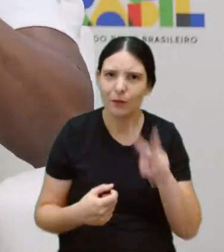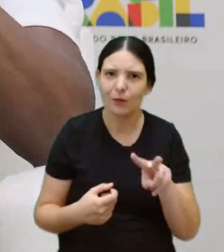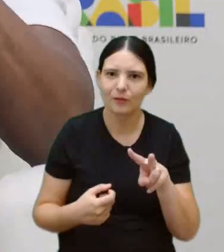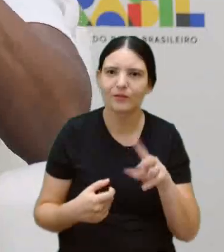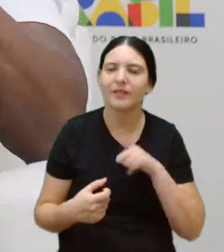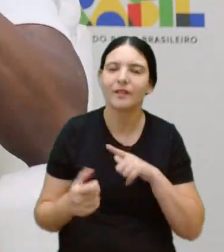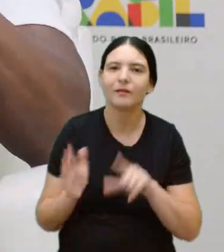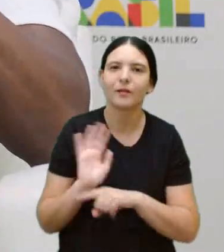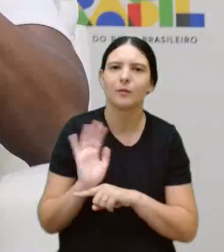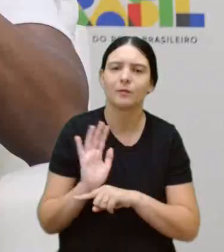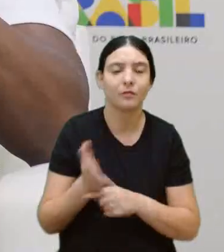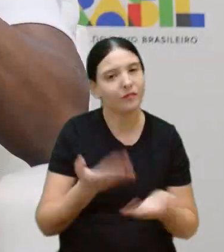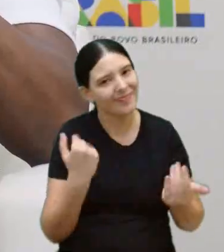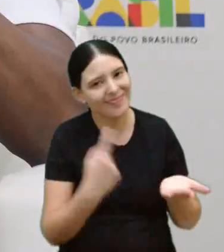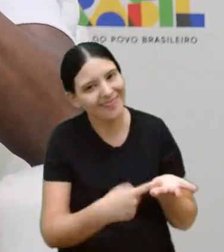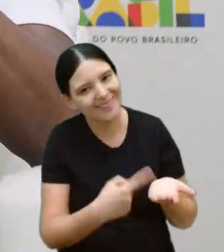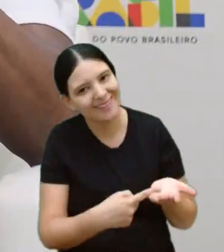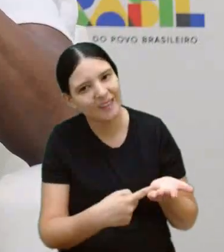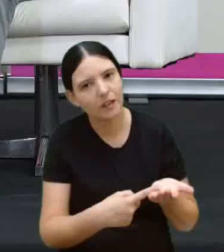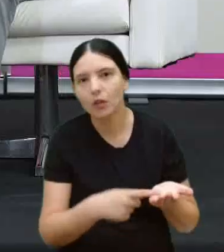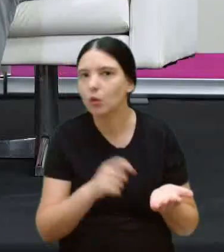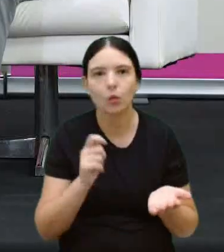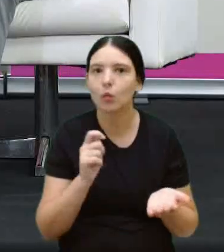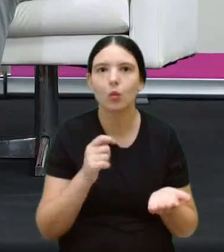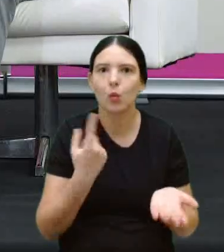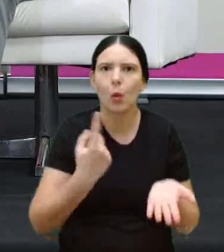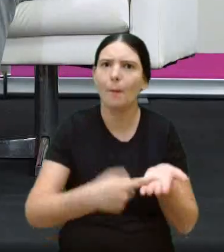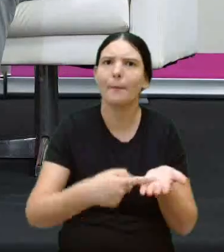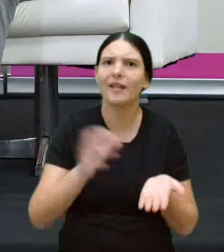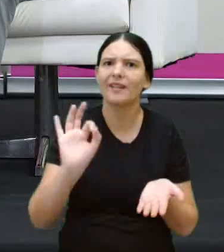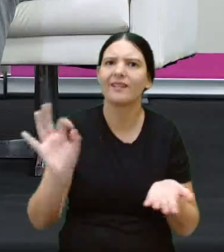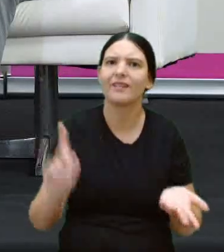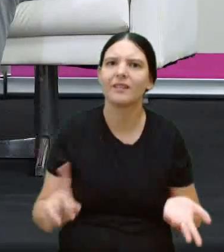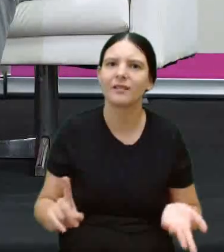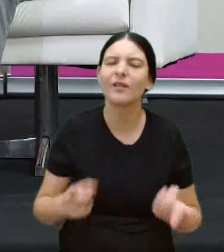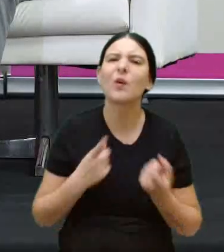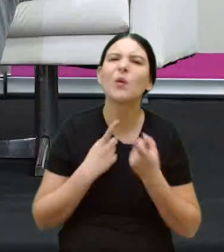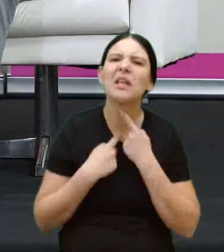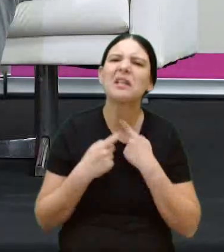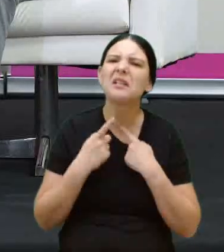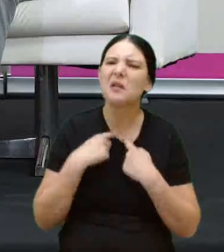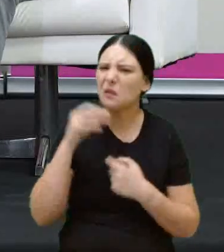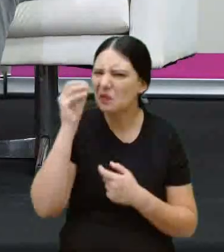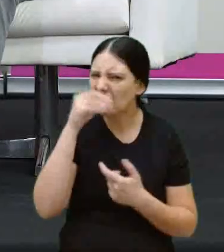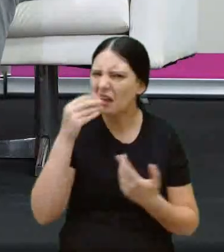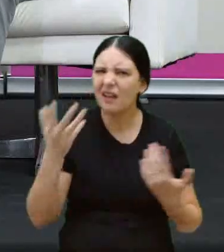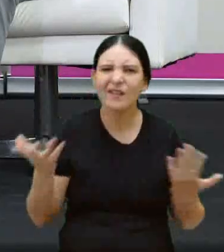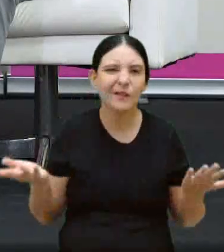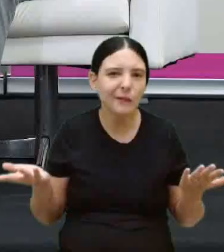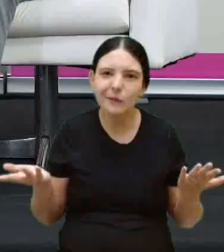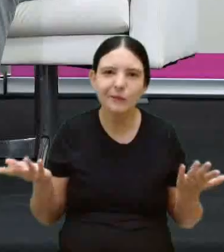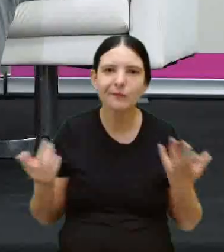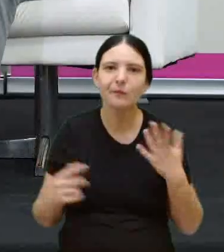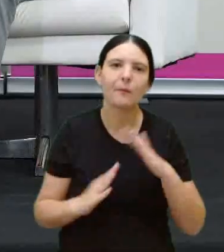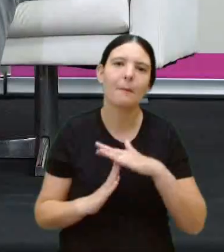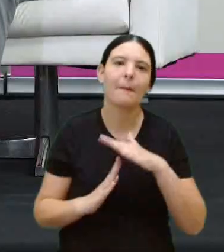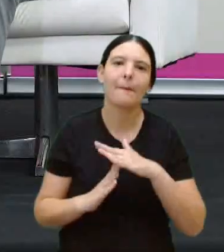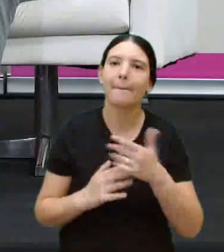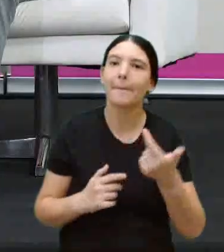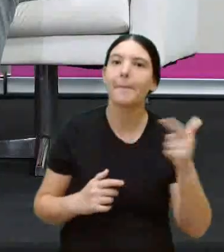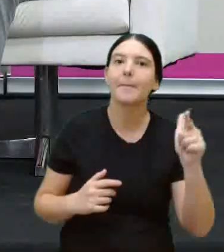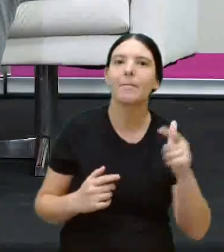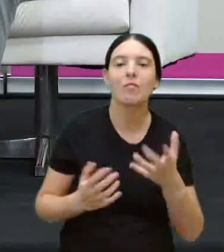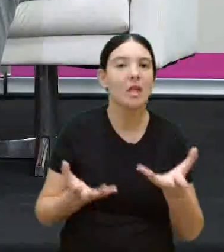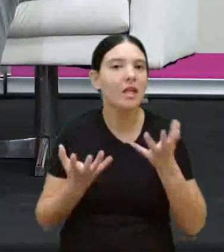Vamos marcar? E não marca. É muito frouxo aquele desejo. É muito difícil falar o limite para o outro. Quero, não